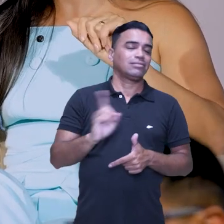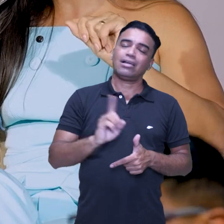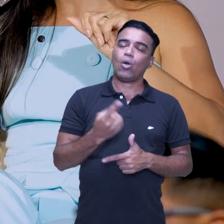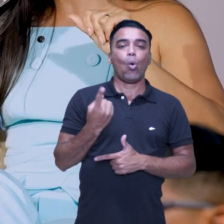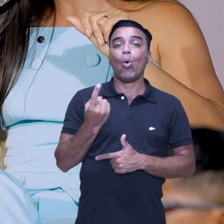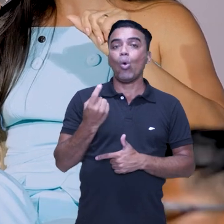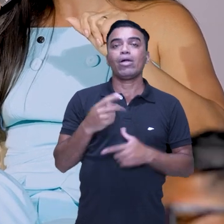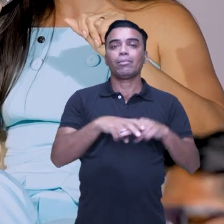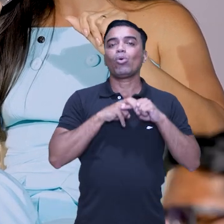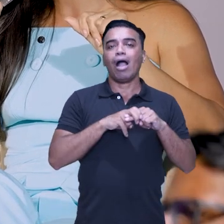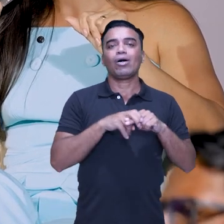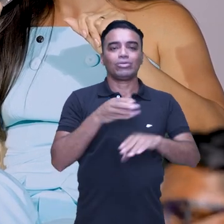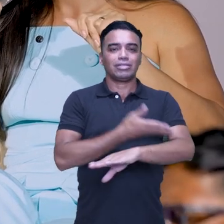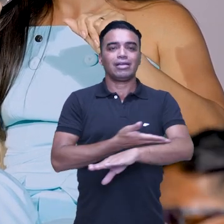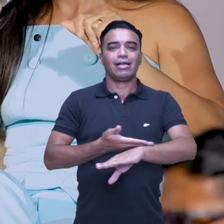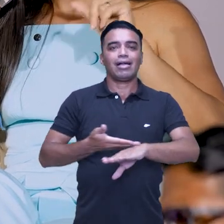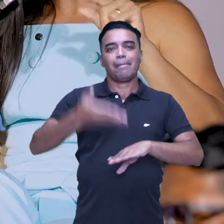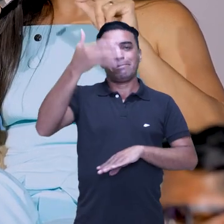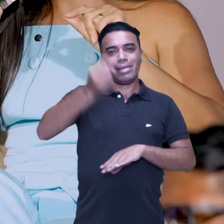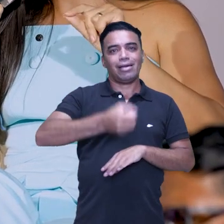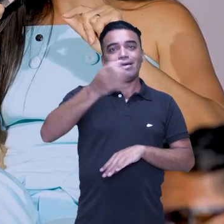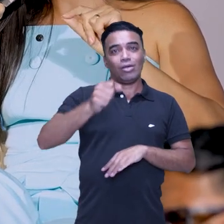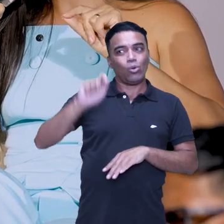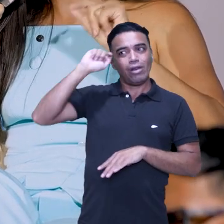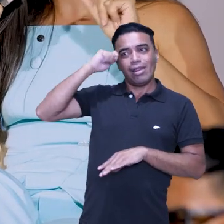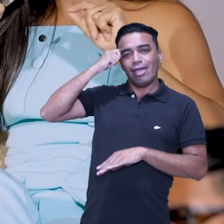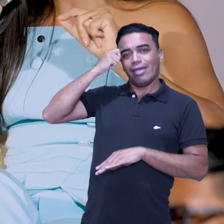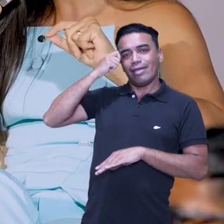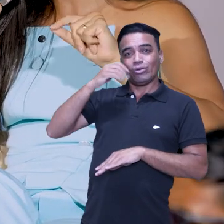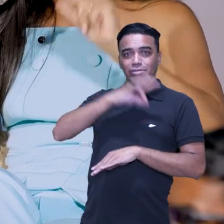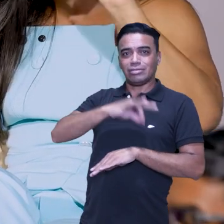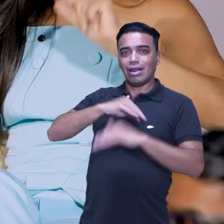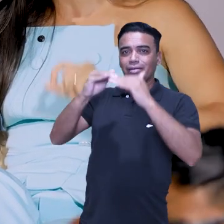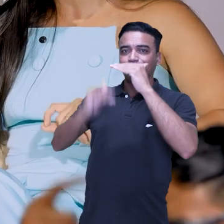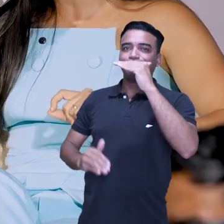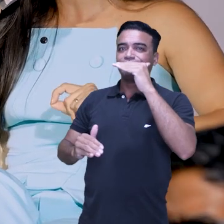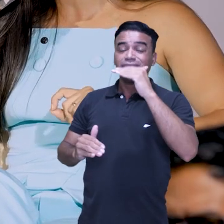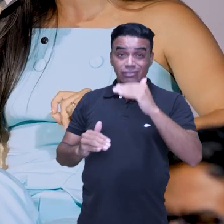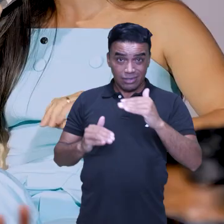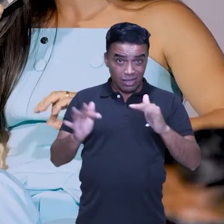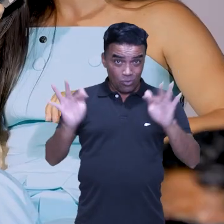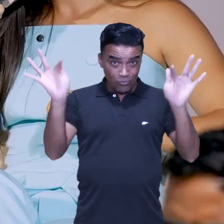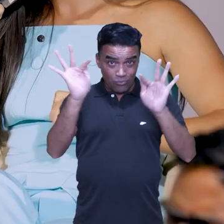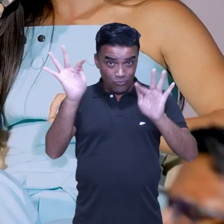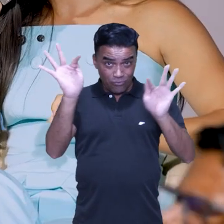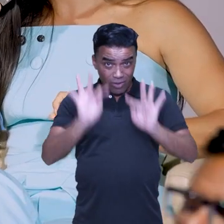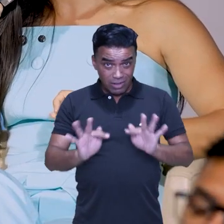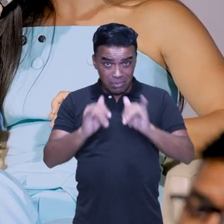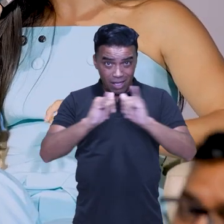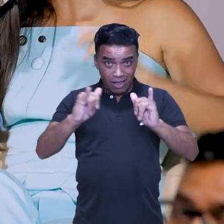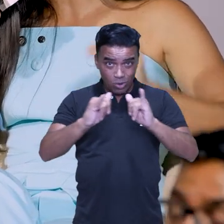única e exclusivamente por cor da pele. Não pensem que eu fico feliz em ser porta-voz dessa notícia.